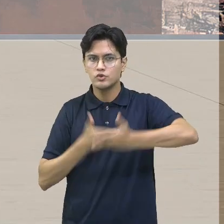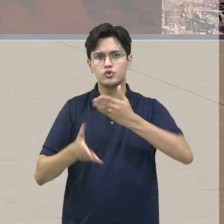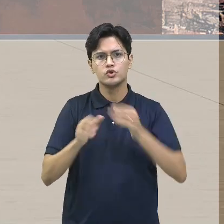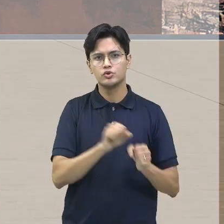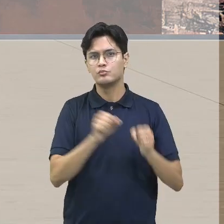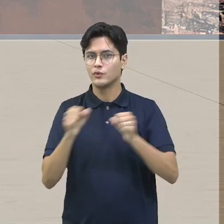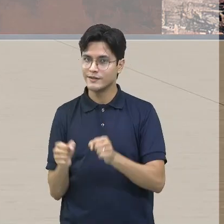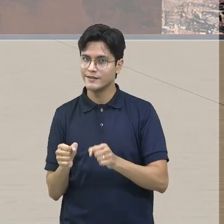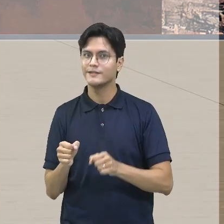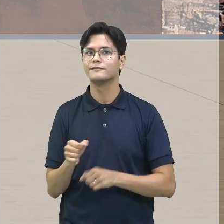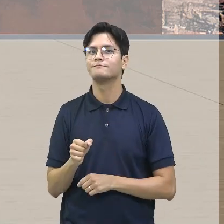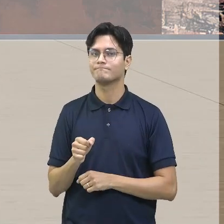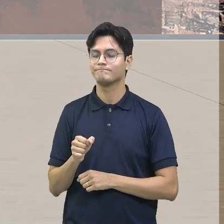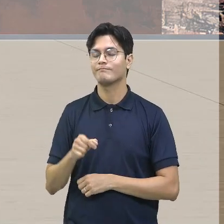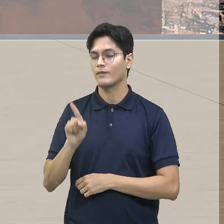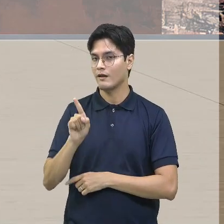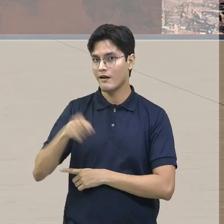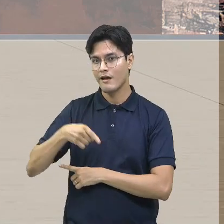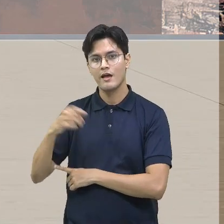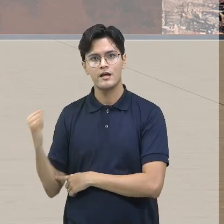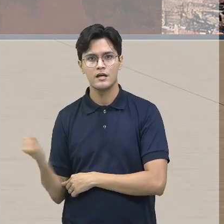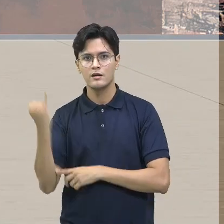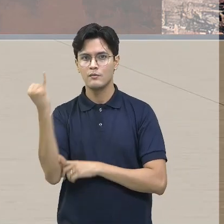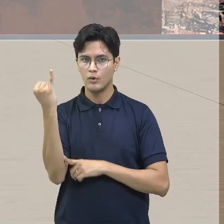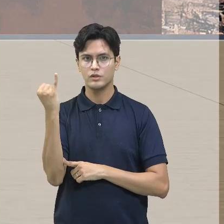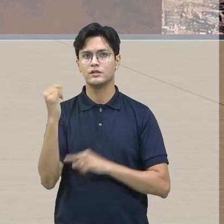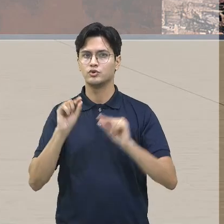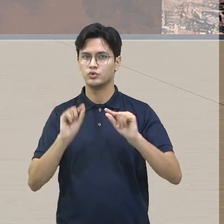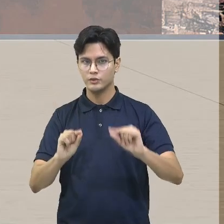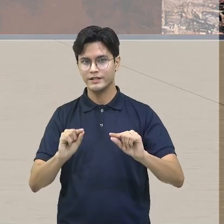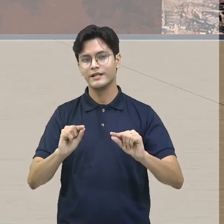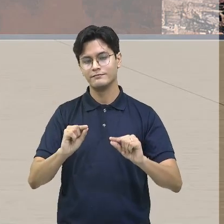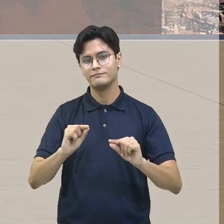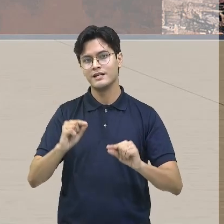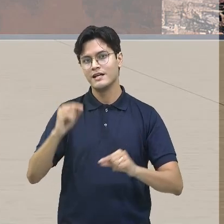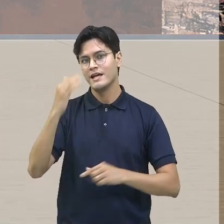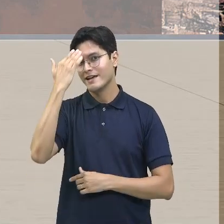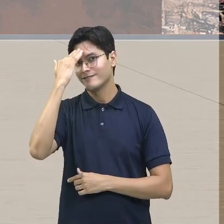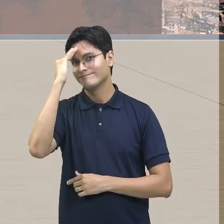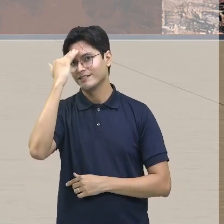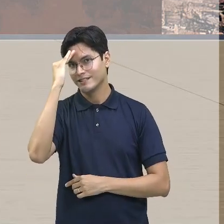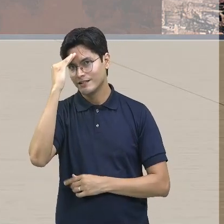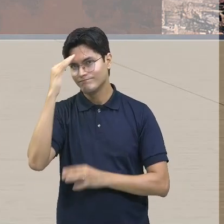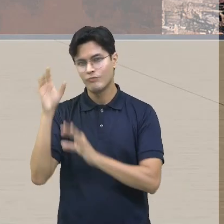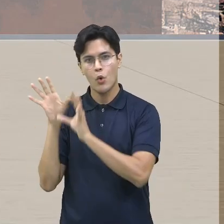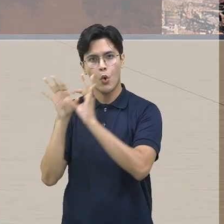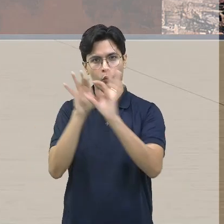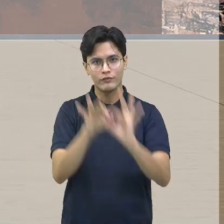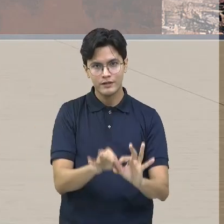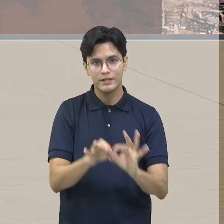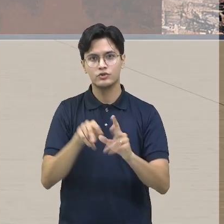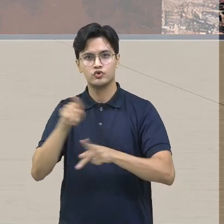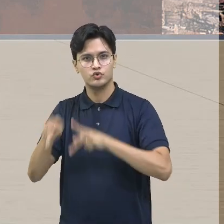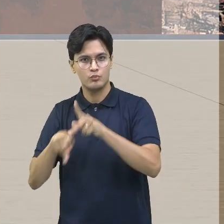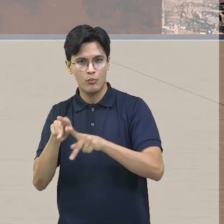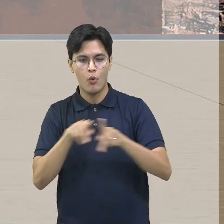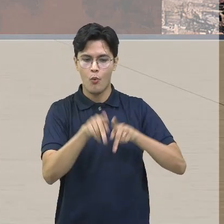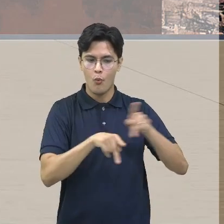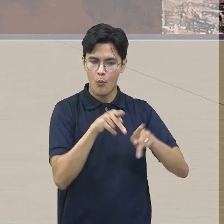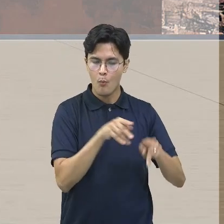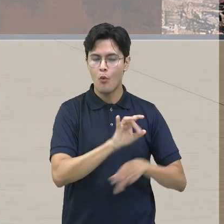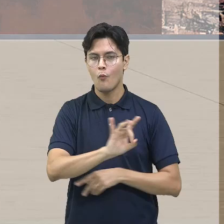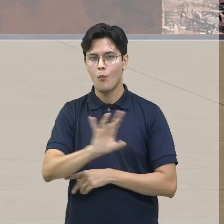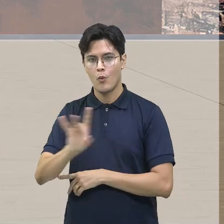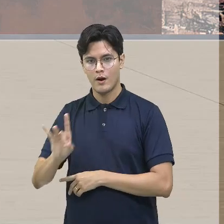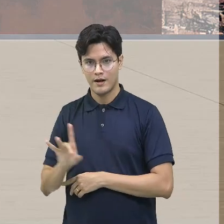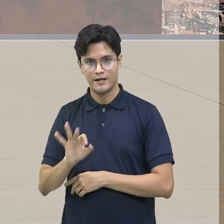são fundamentais justamente para você compreender o contexto de cada povo ou de